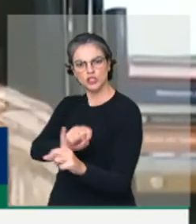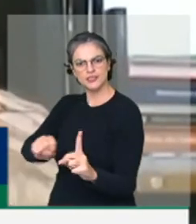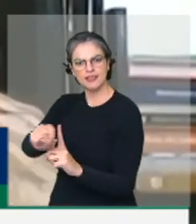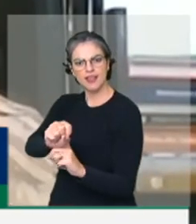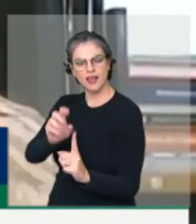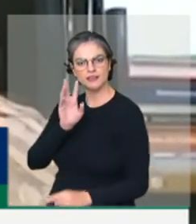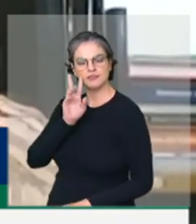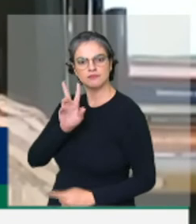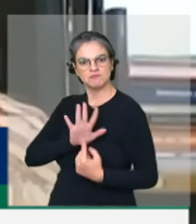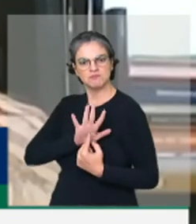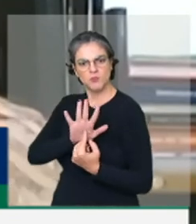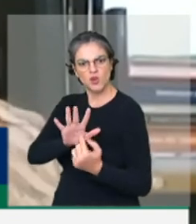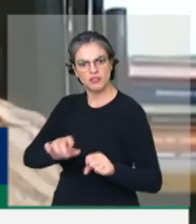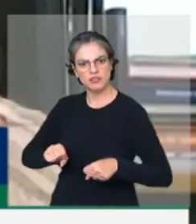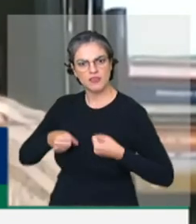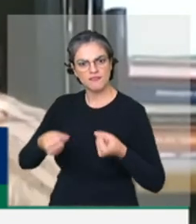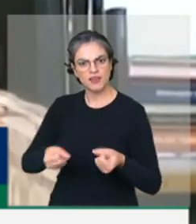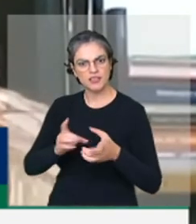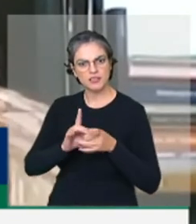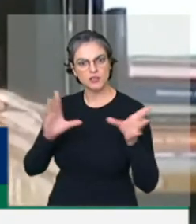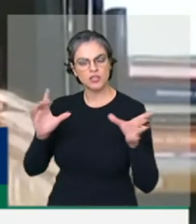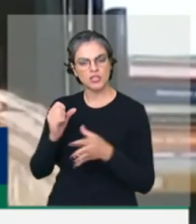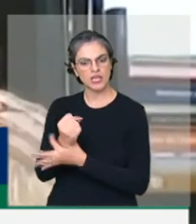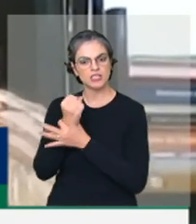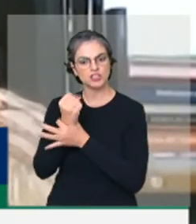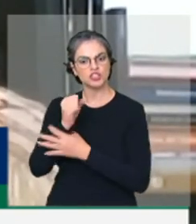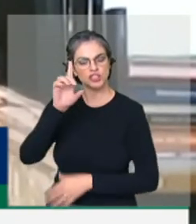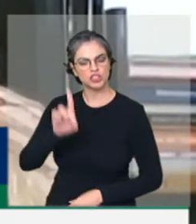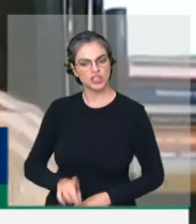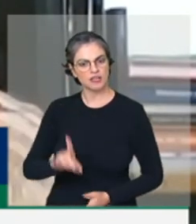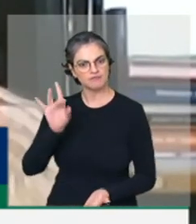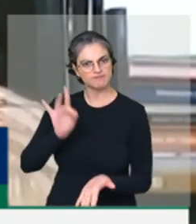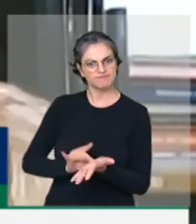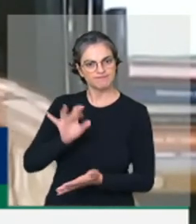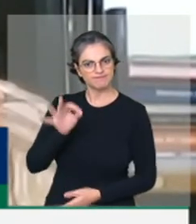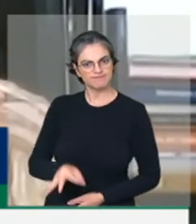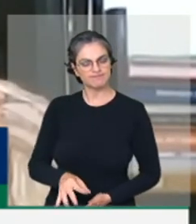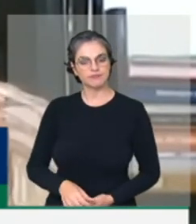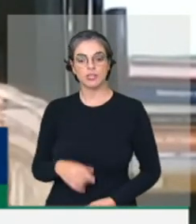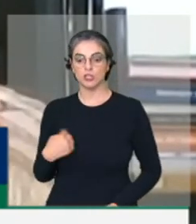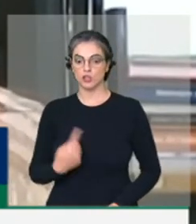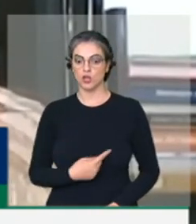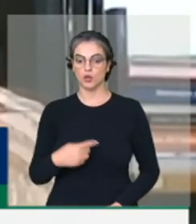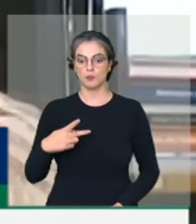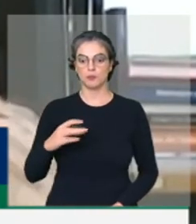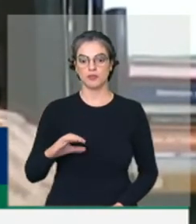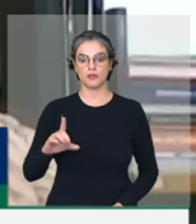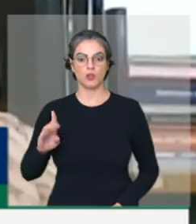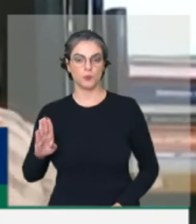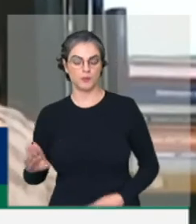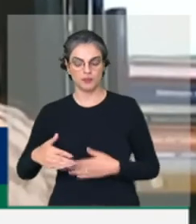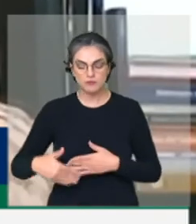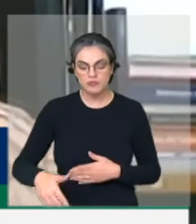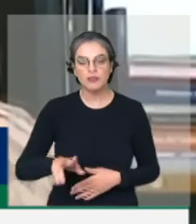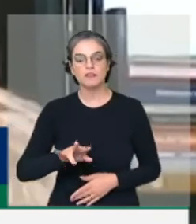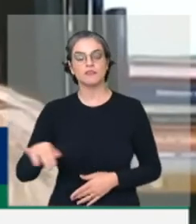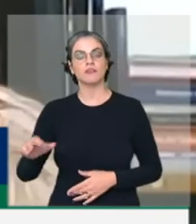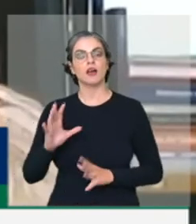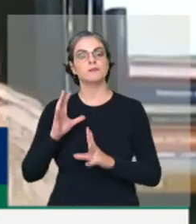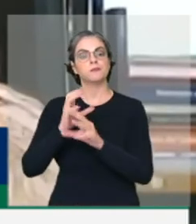da democracia, a garantia dos direitos, e nós, do PCdoB, que faremos 100 anos no ano que